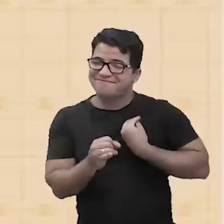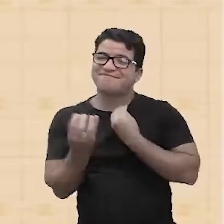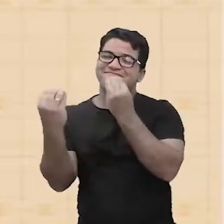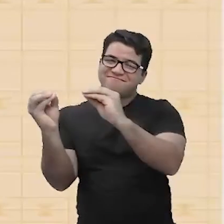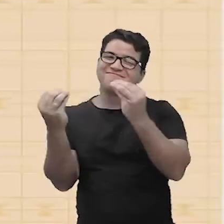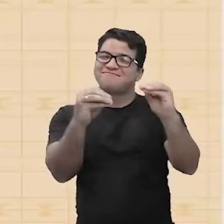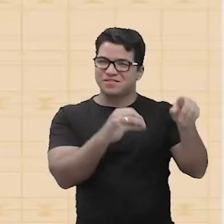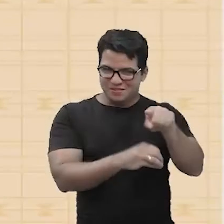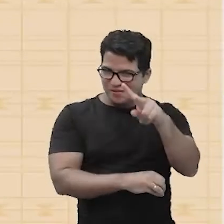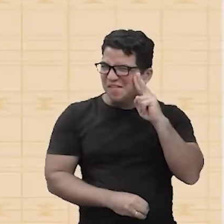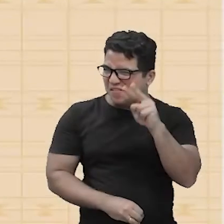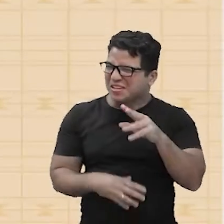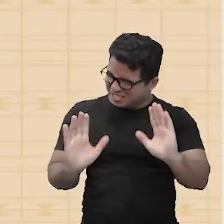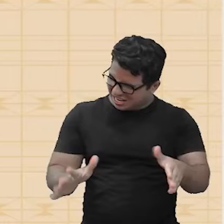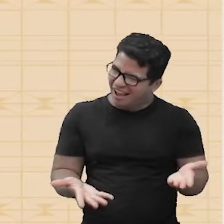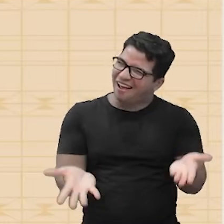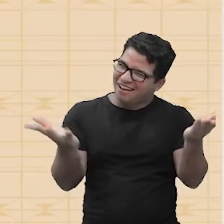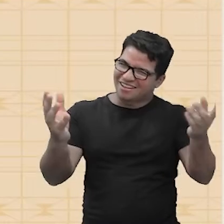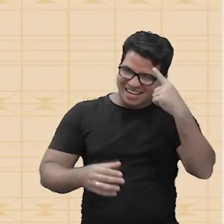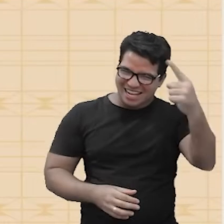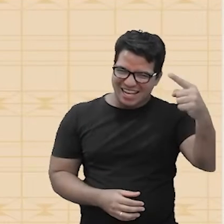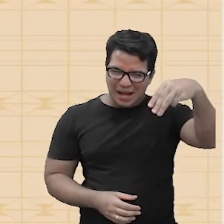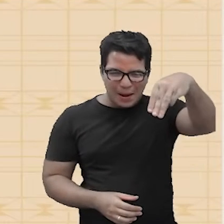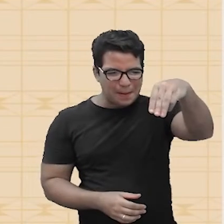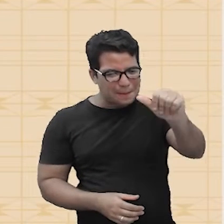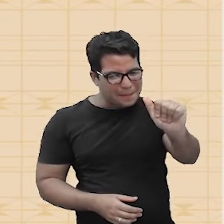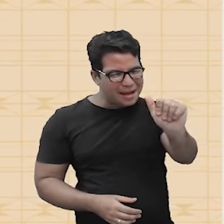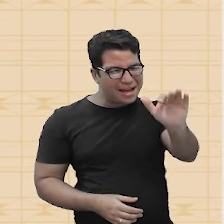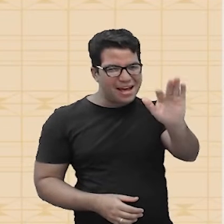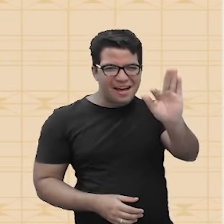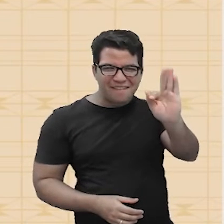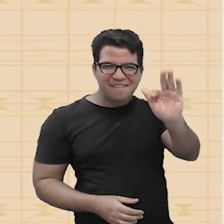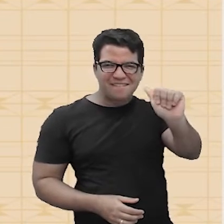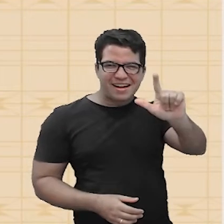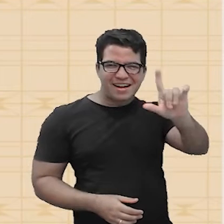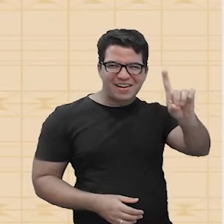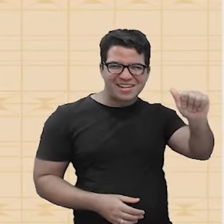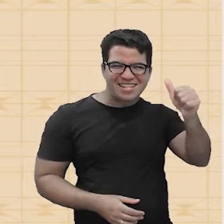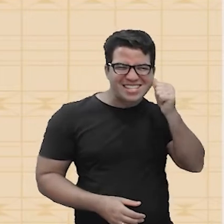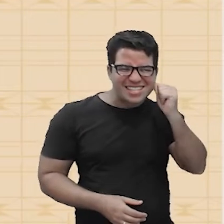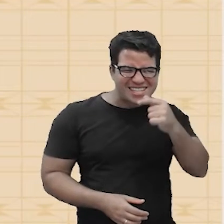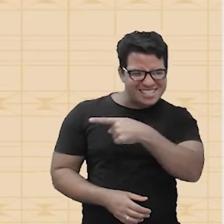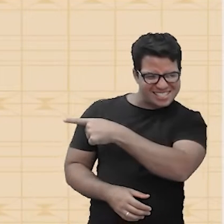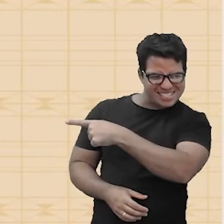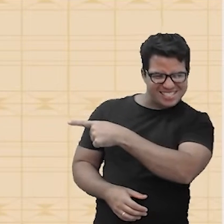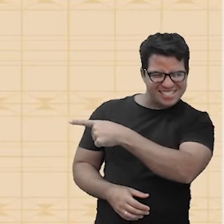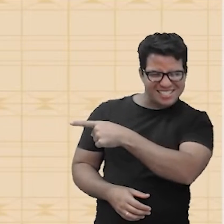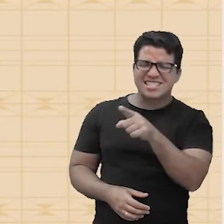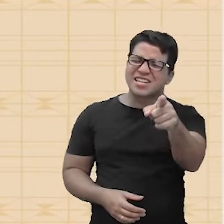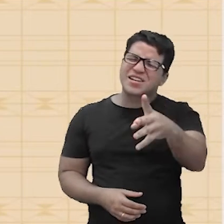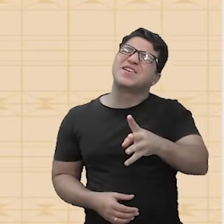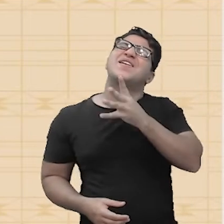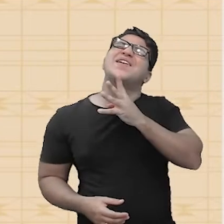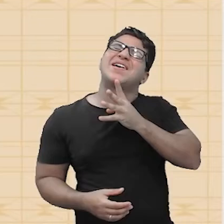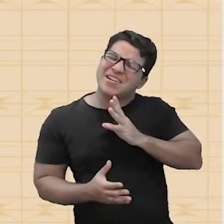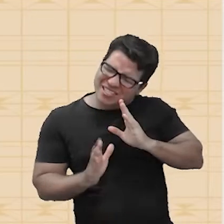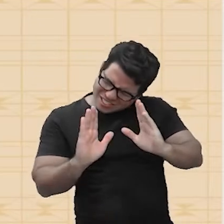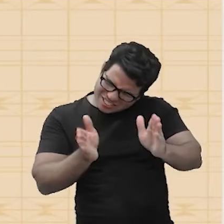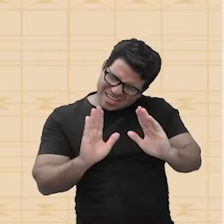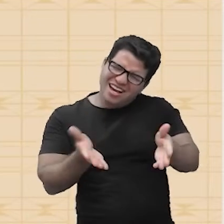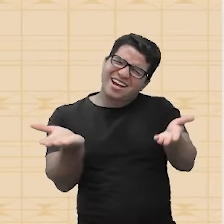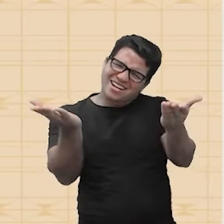de Mafalda? So pretty, né? Quem nunca viu um cartoon de Mafalda? Quem nunca viu, né,